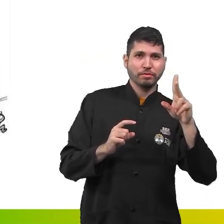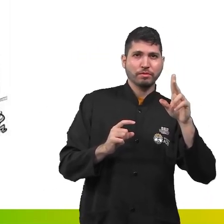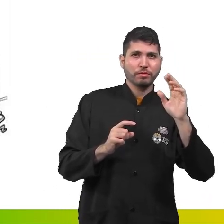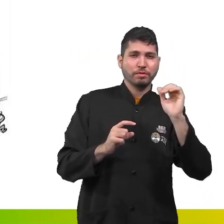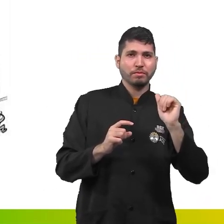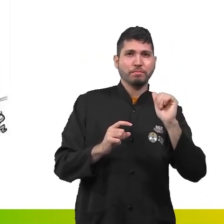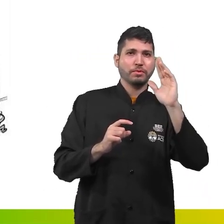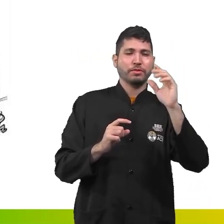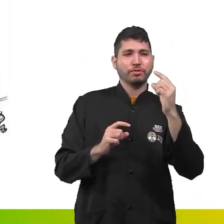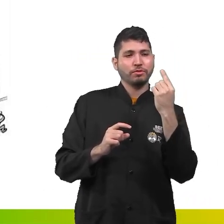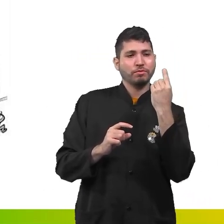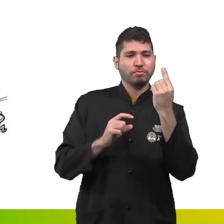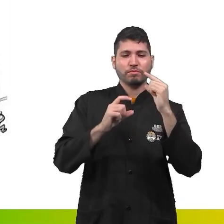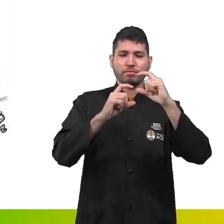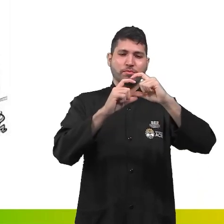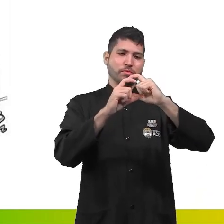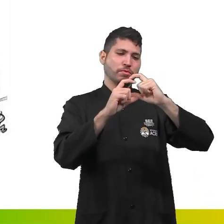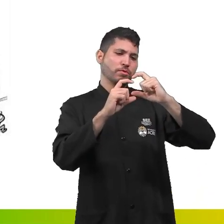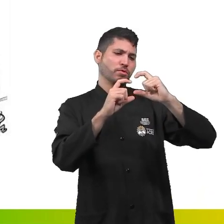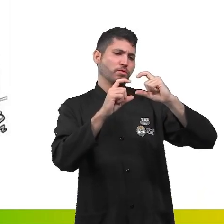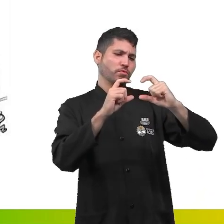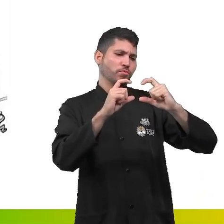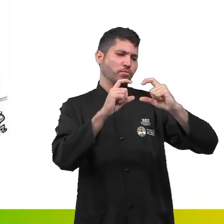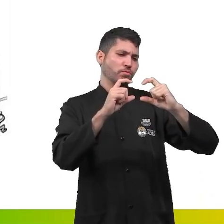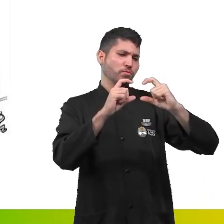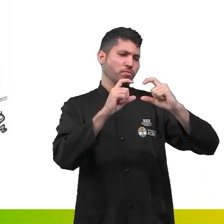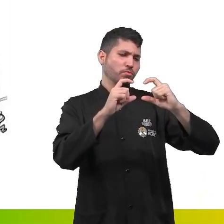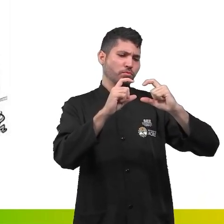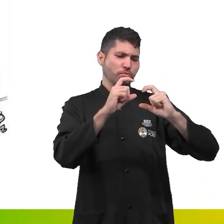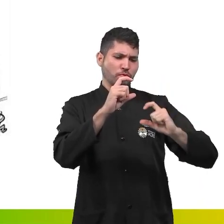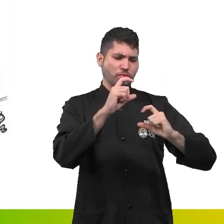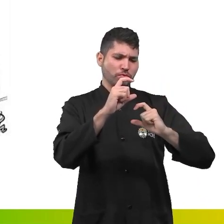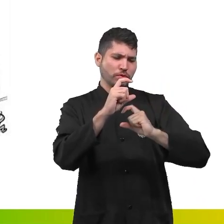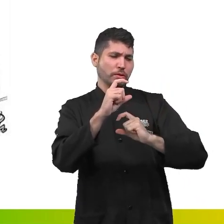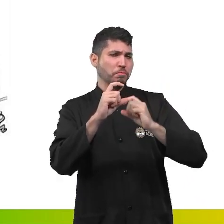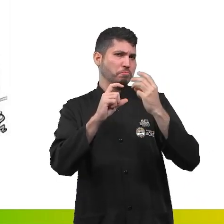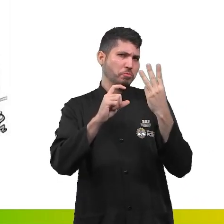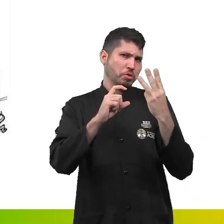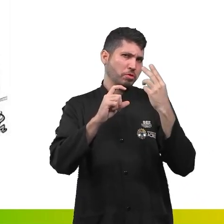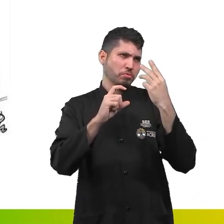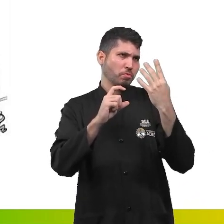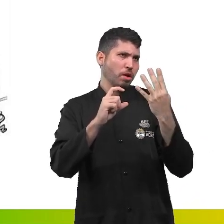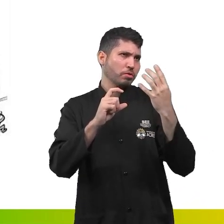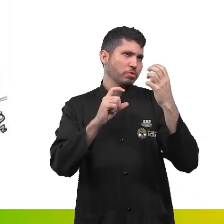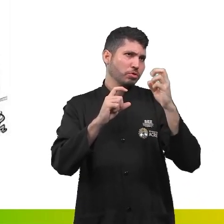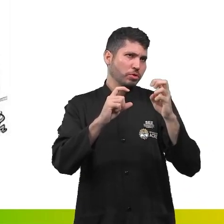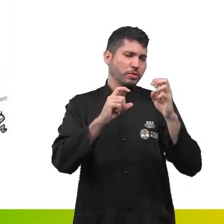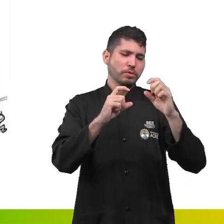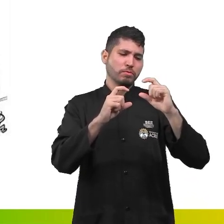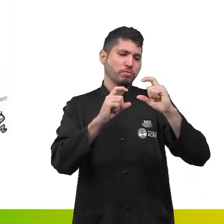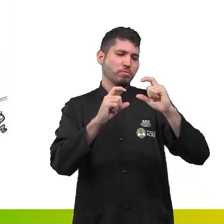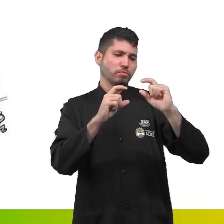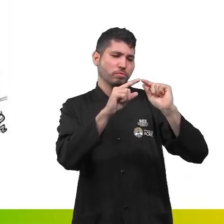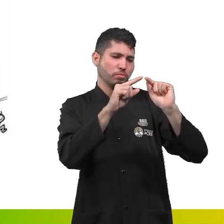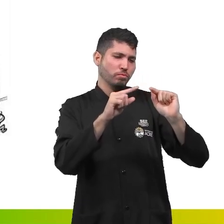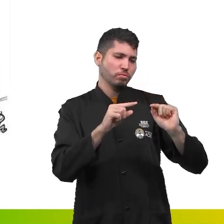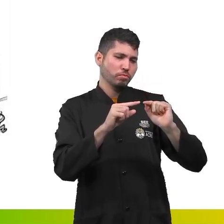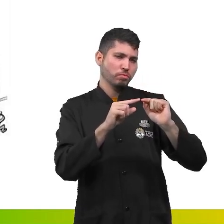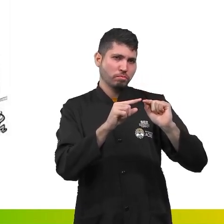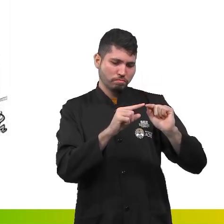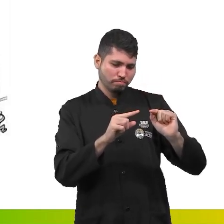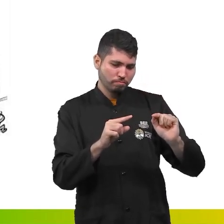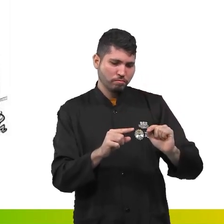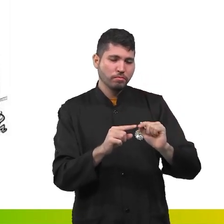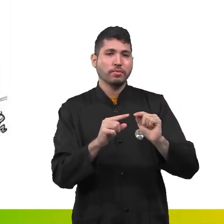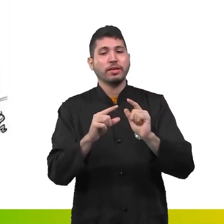de uma tira, ou seja, tem 2 tiras, 3 tiras, né, como a gente fala aqui, que tem mais de um quadrinho. Na verdade é uma história mais completa. Já